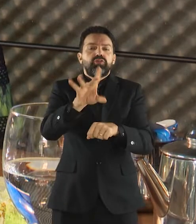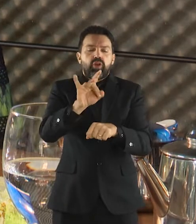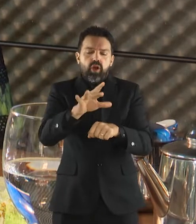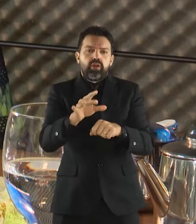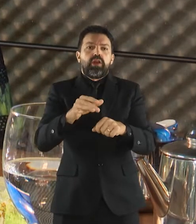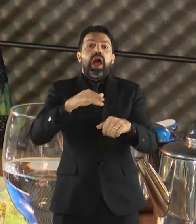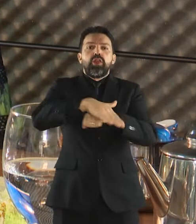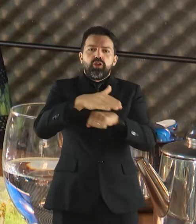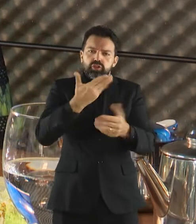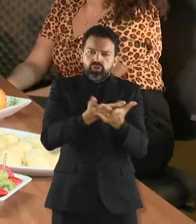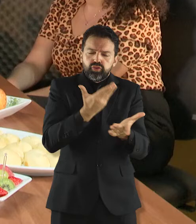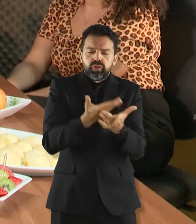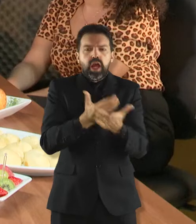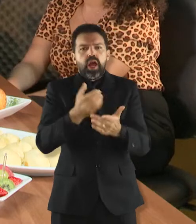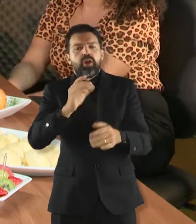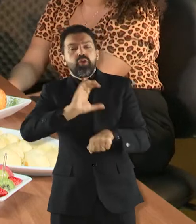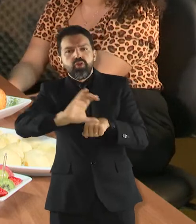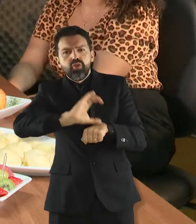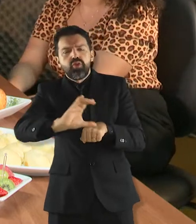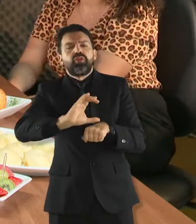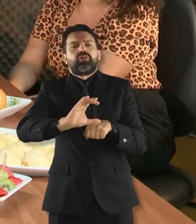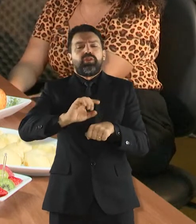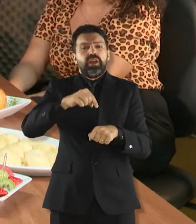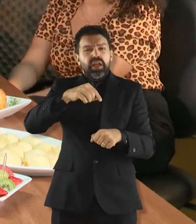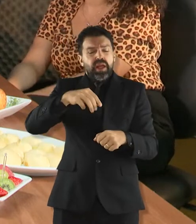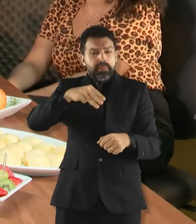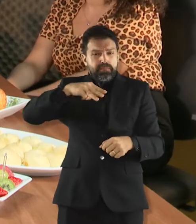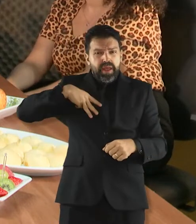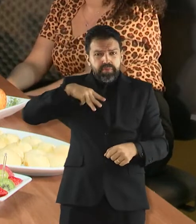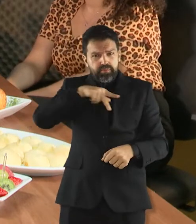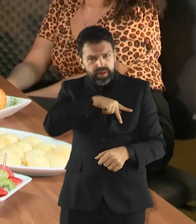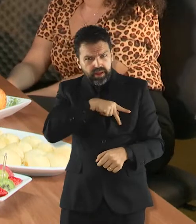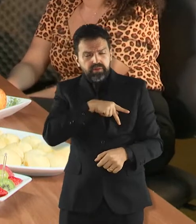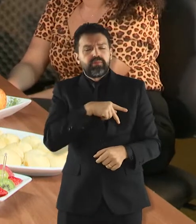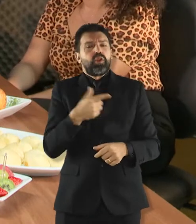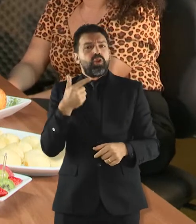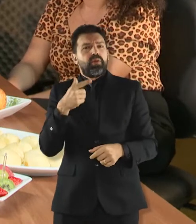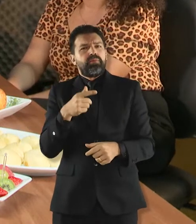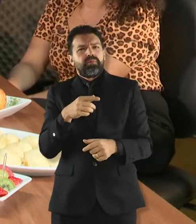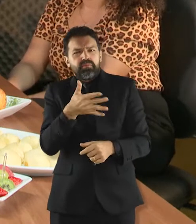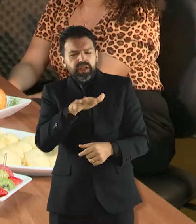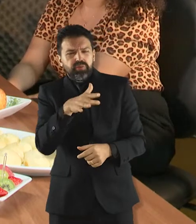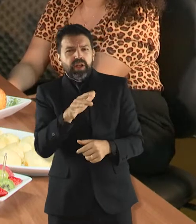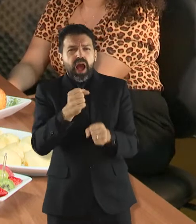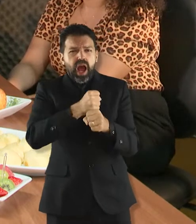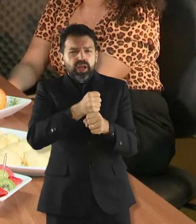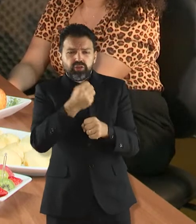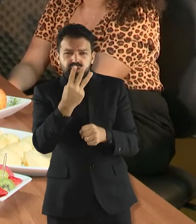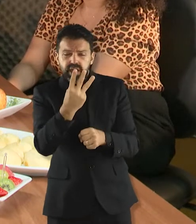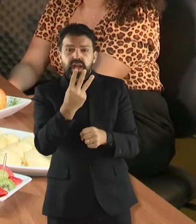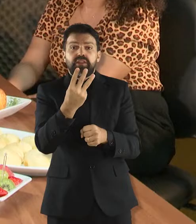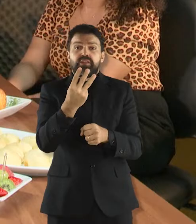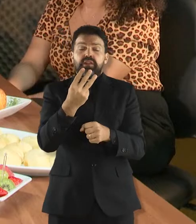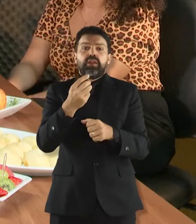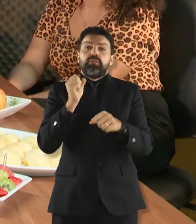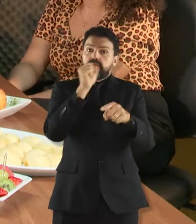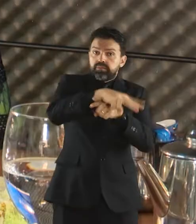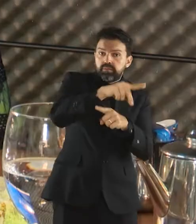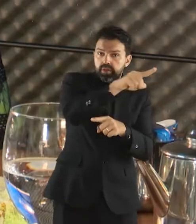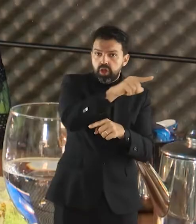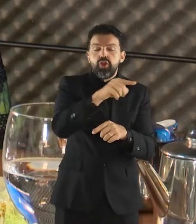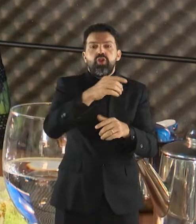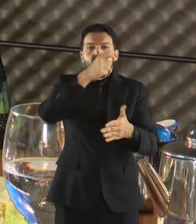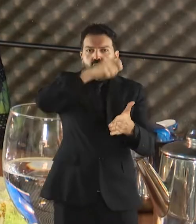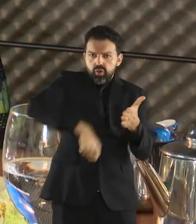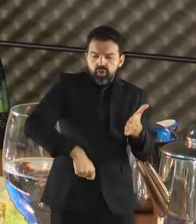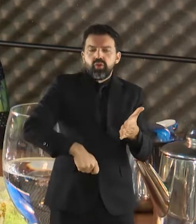Ministério Público. Né? Então, eu fui servidora do Ministério Público. Hein? Durante 3 anos, eu fui servidora lá, né? Passei por